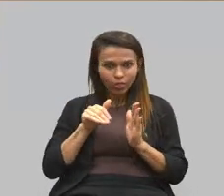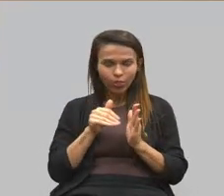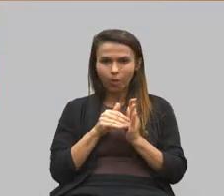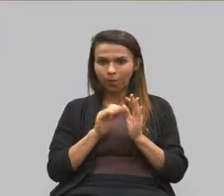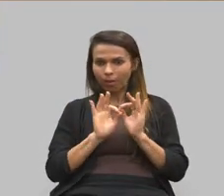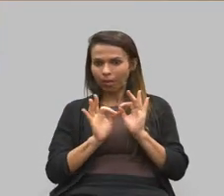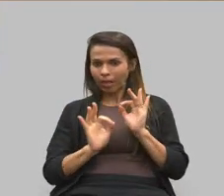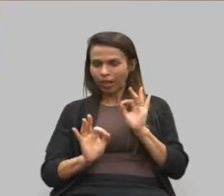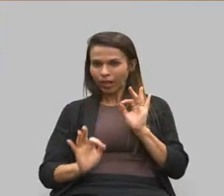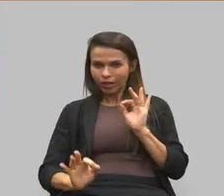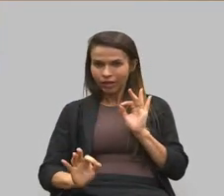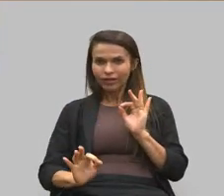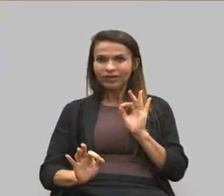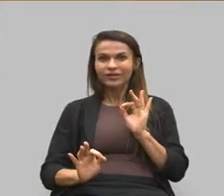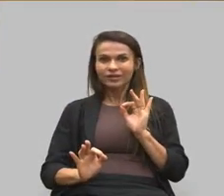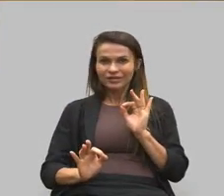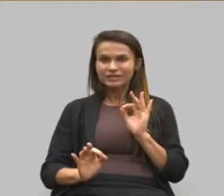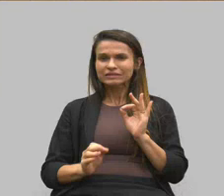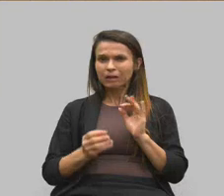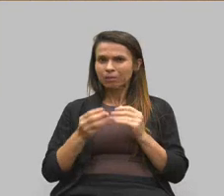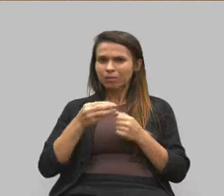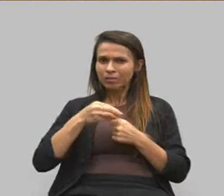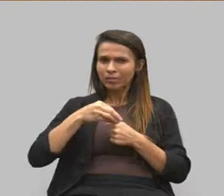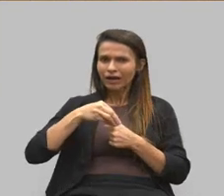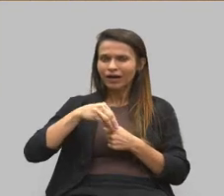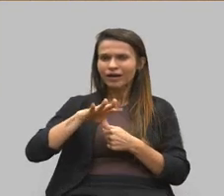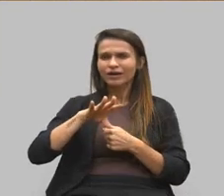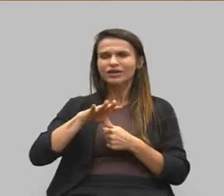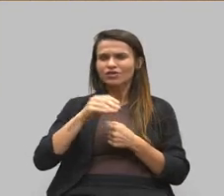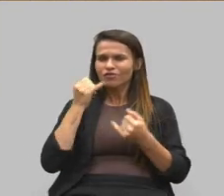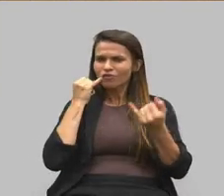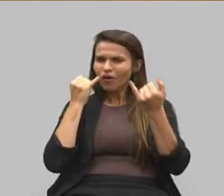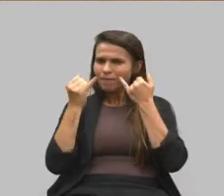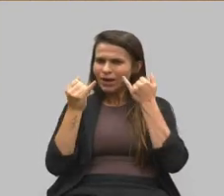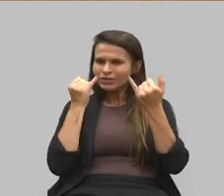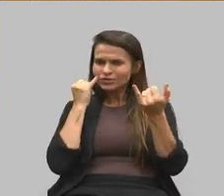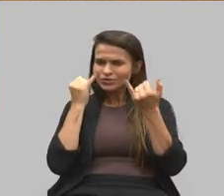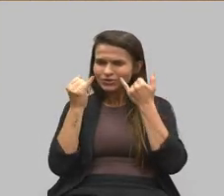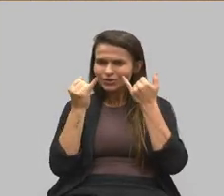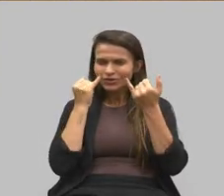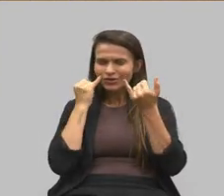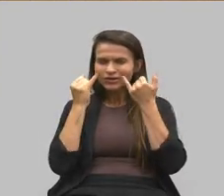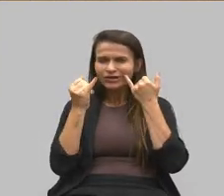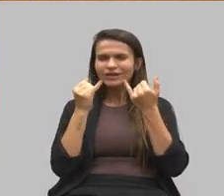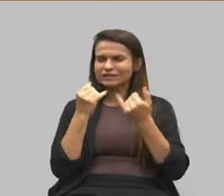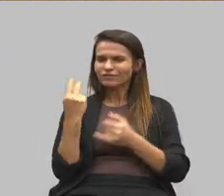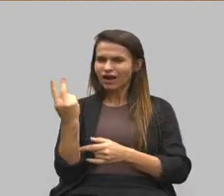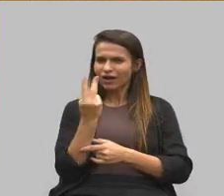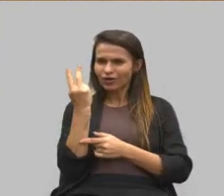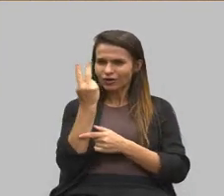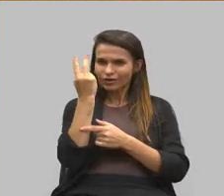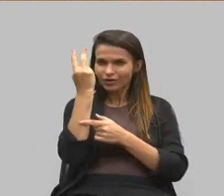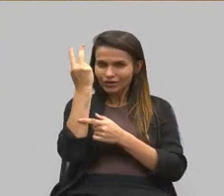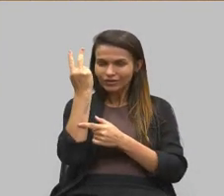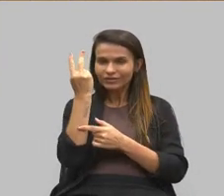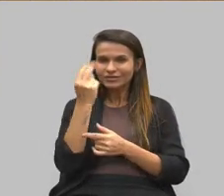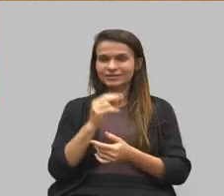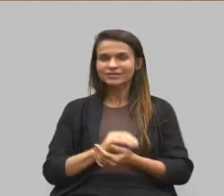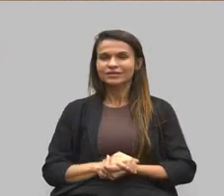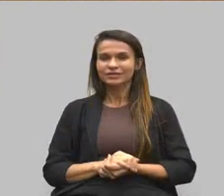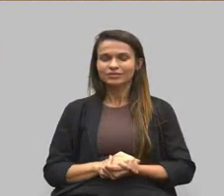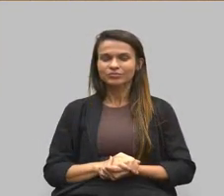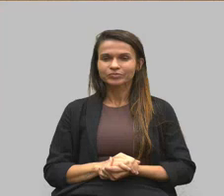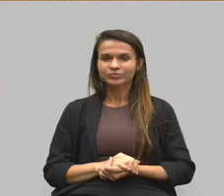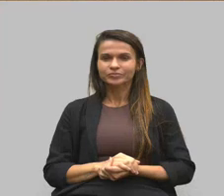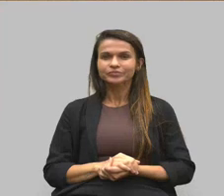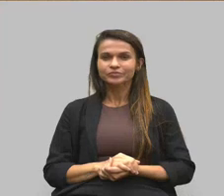não é isso tudo você trouxe aí eh informações muito valorosas eh